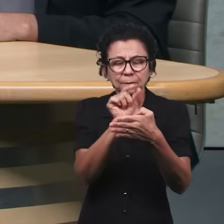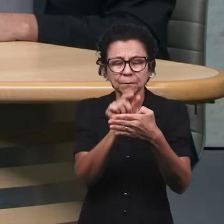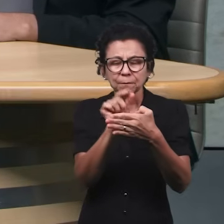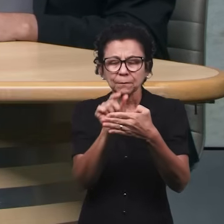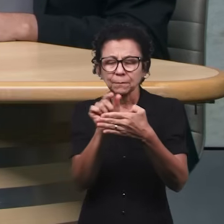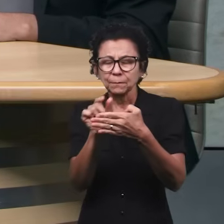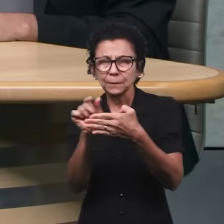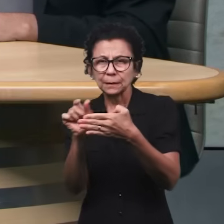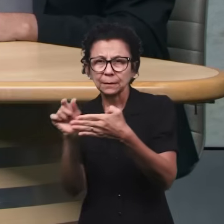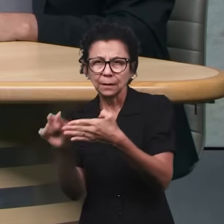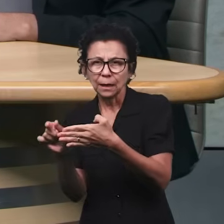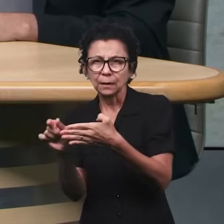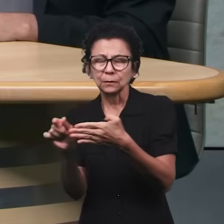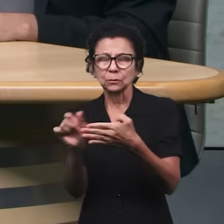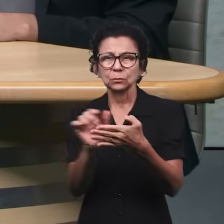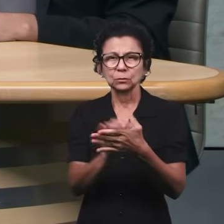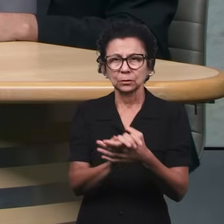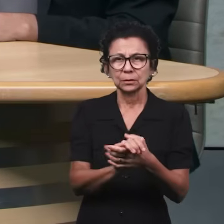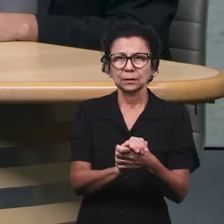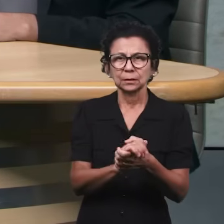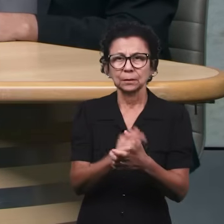de muito pouco tempo.